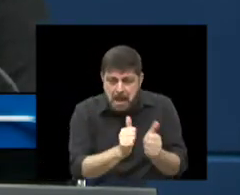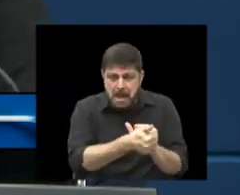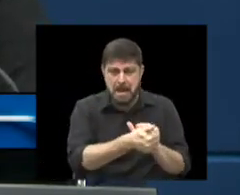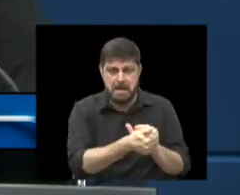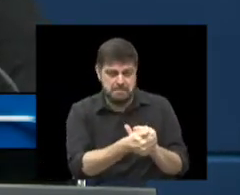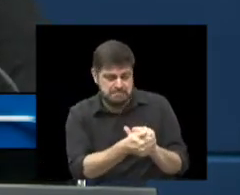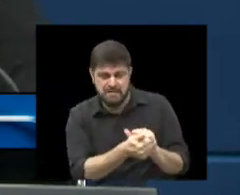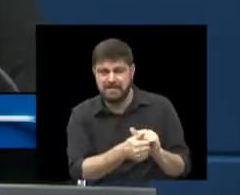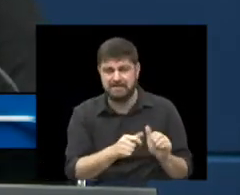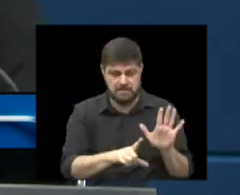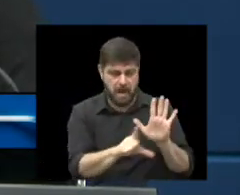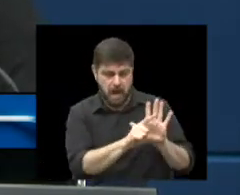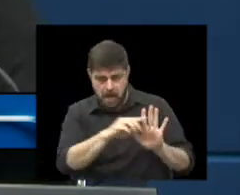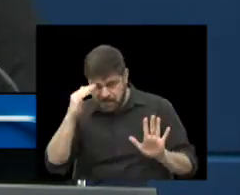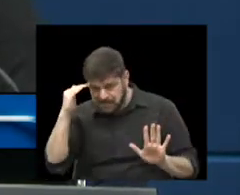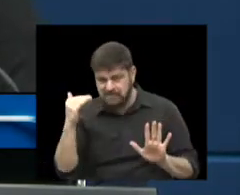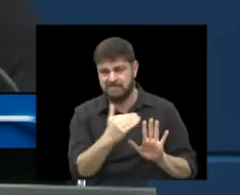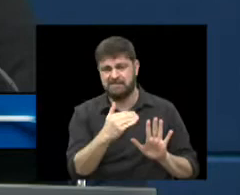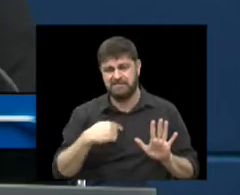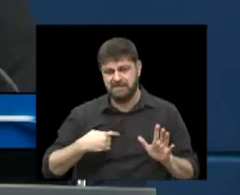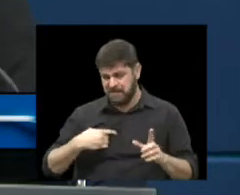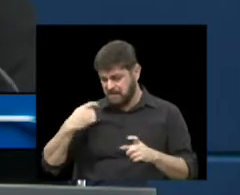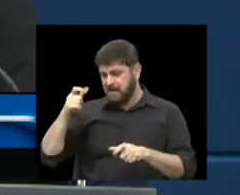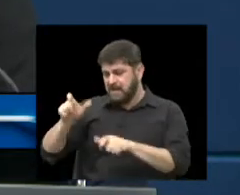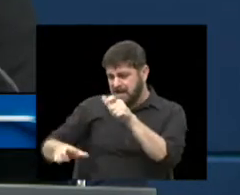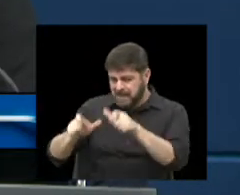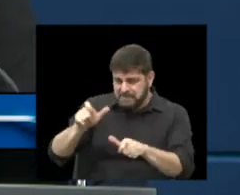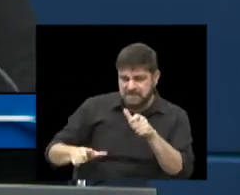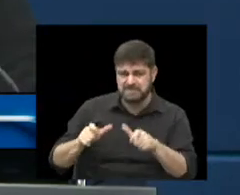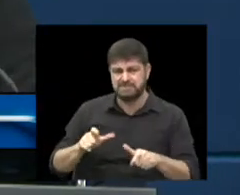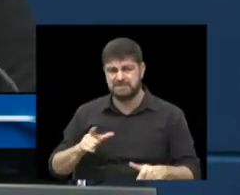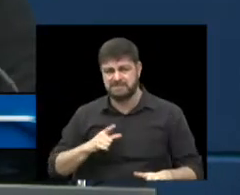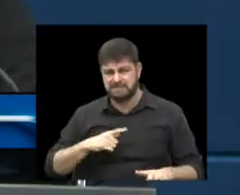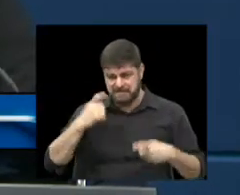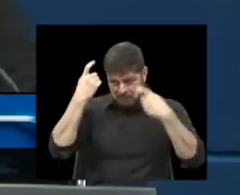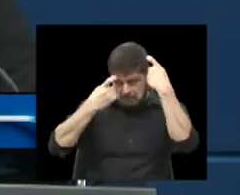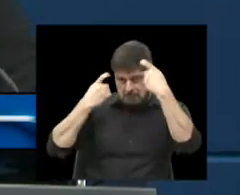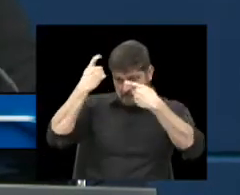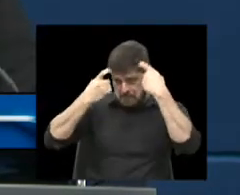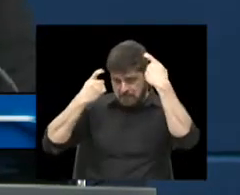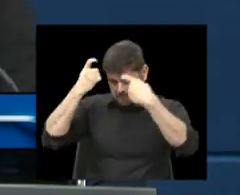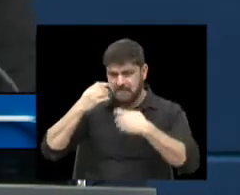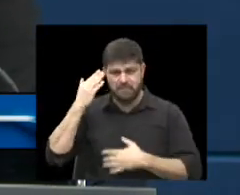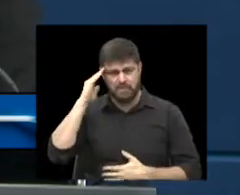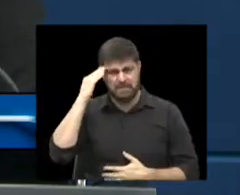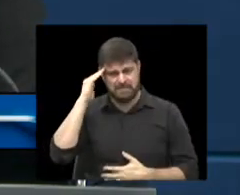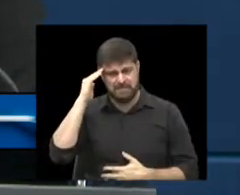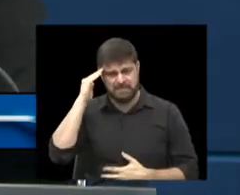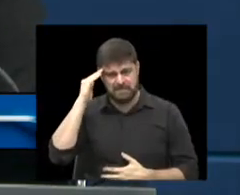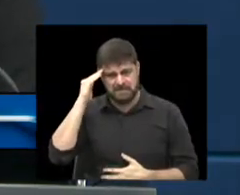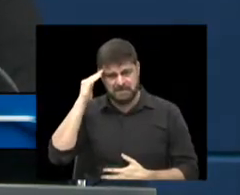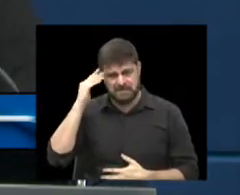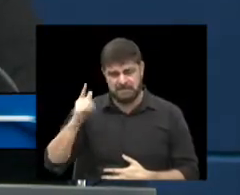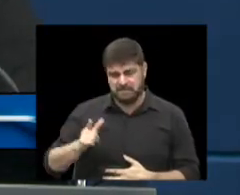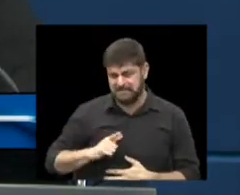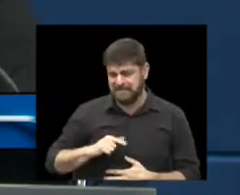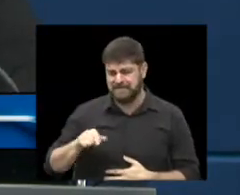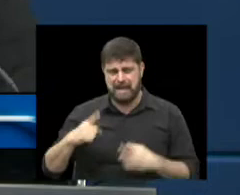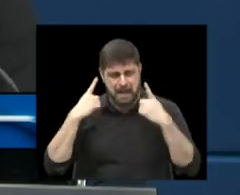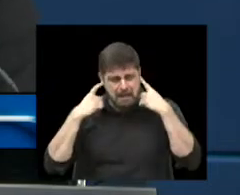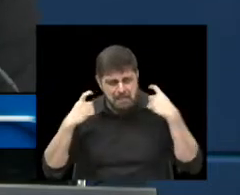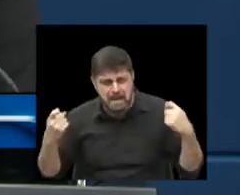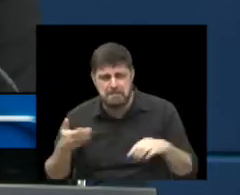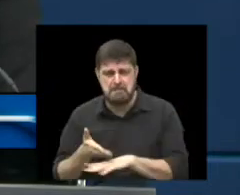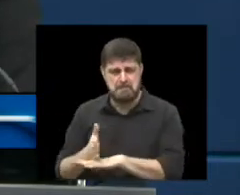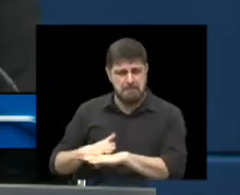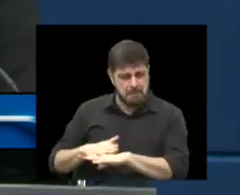para fazer valer a lei. Eu entendo a preocupação das pessoas que têm preocupação com o sentido do problema do